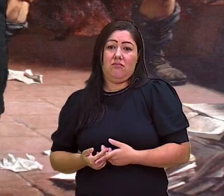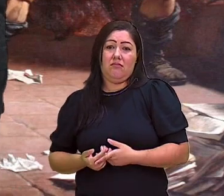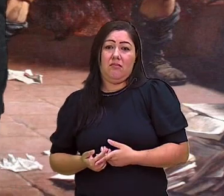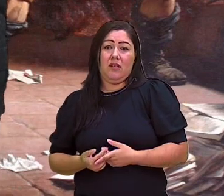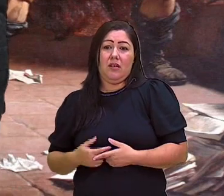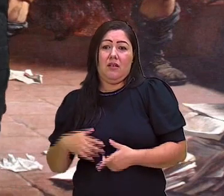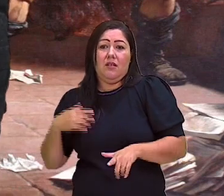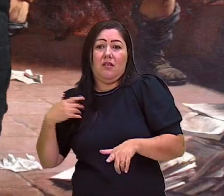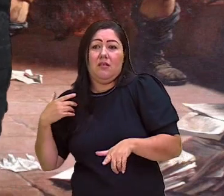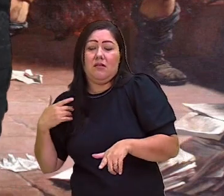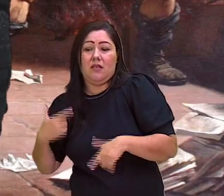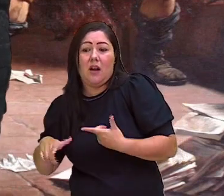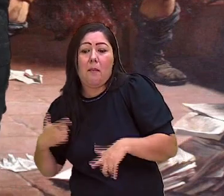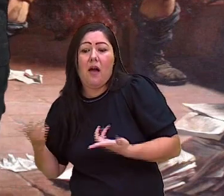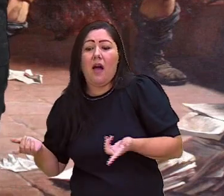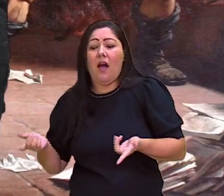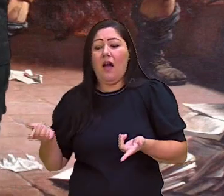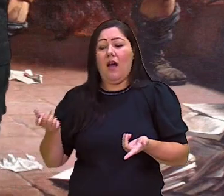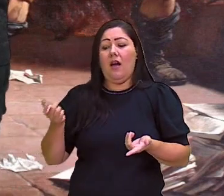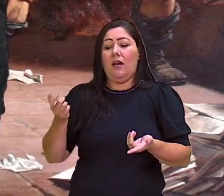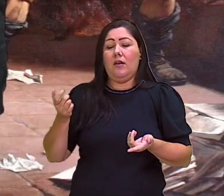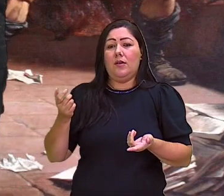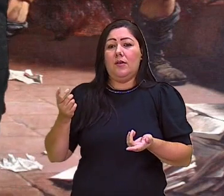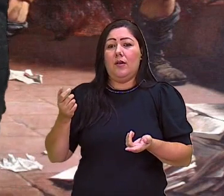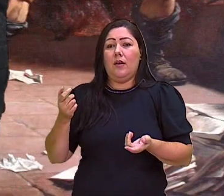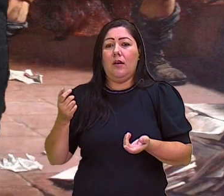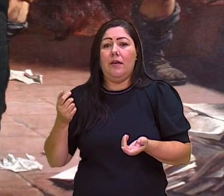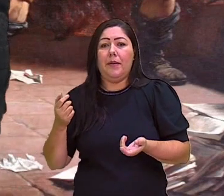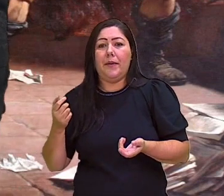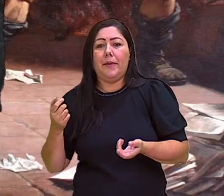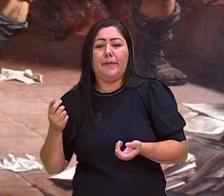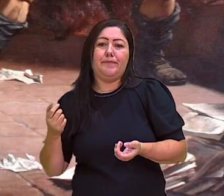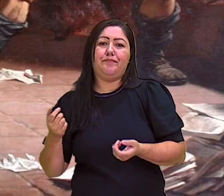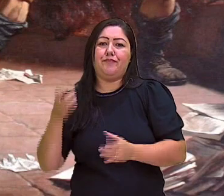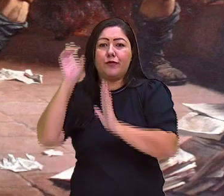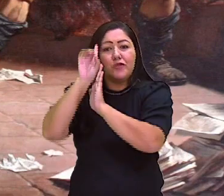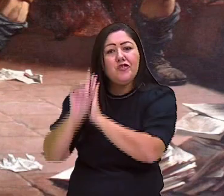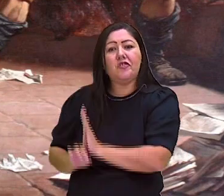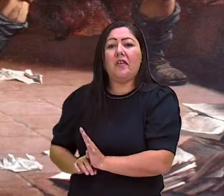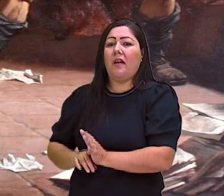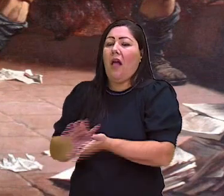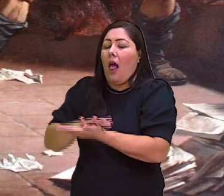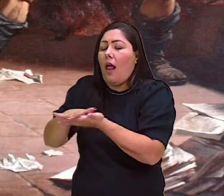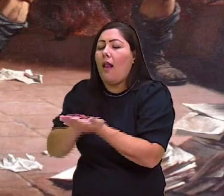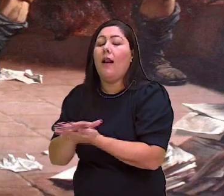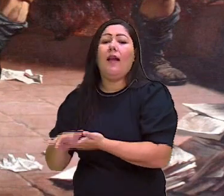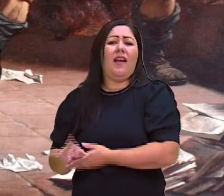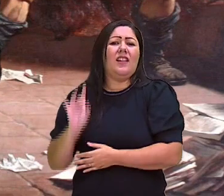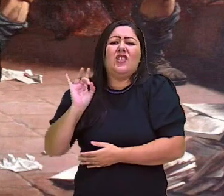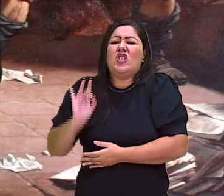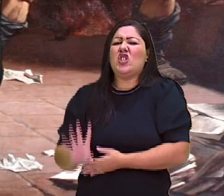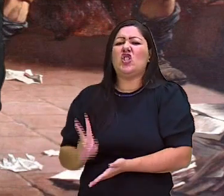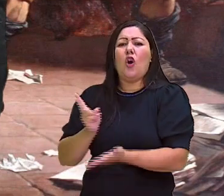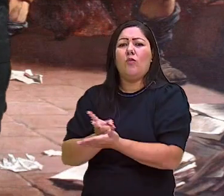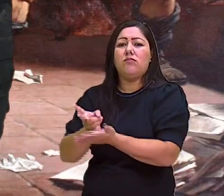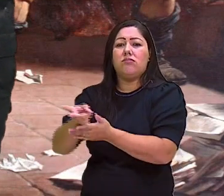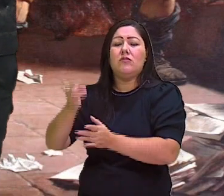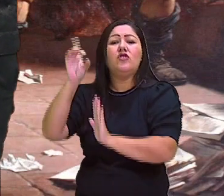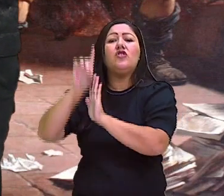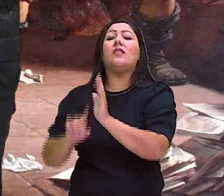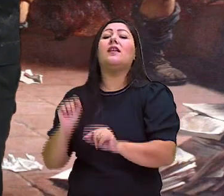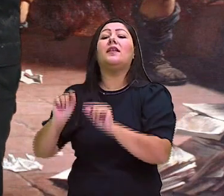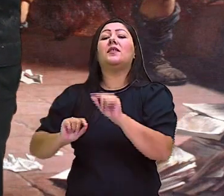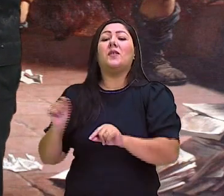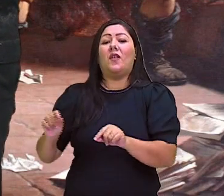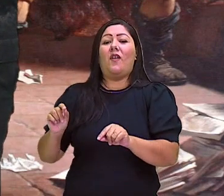perante a lei. Eram somente mulheres criadas para serem mães e submissas. O dever da mulher, mas dentro